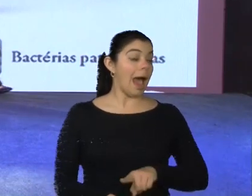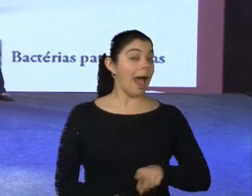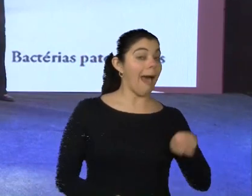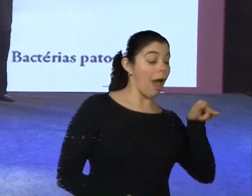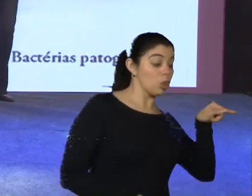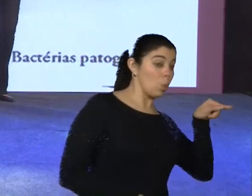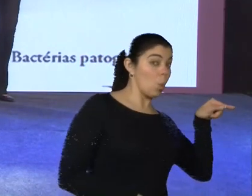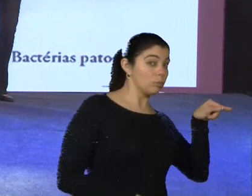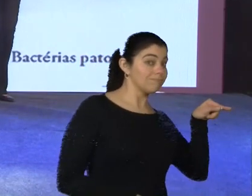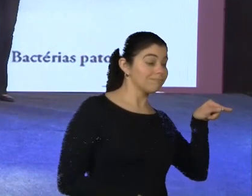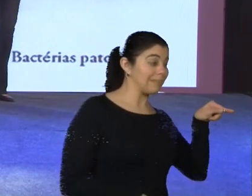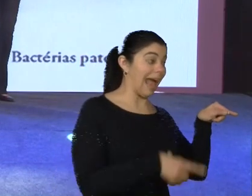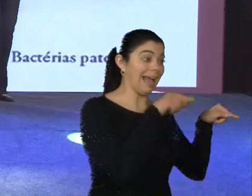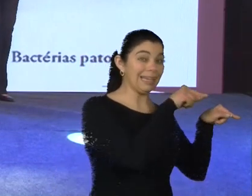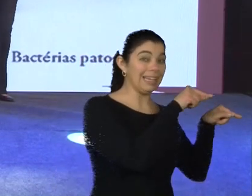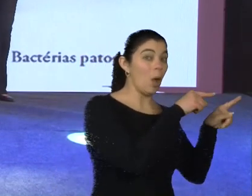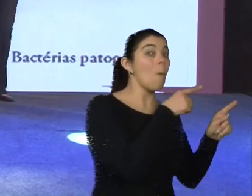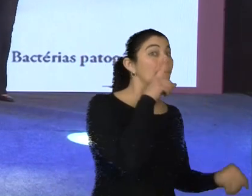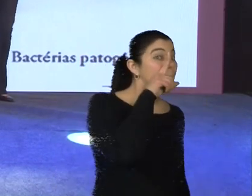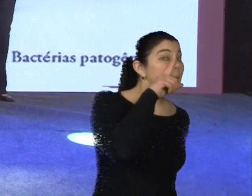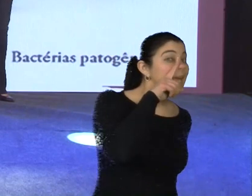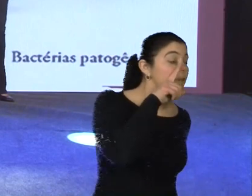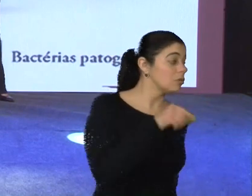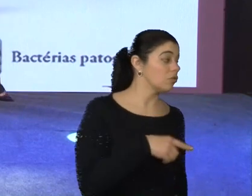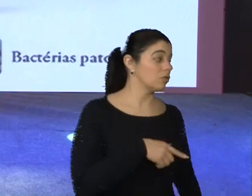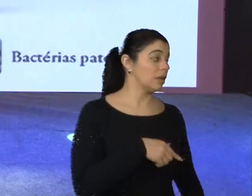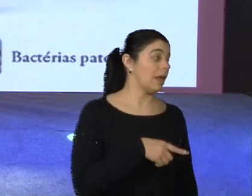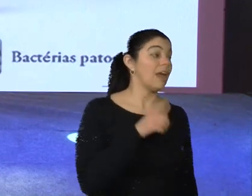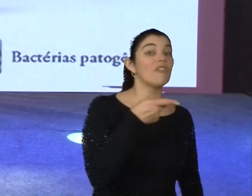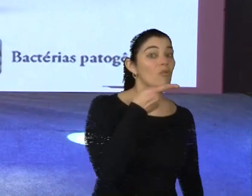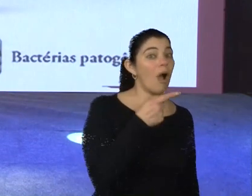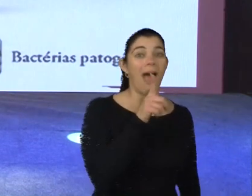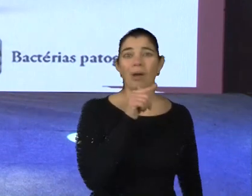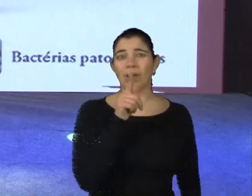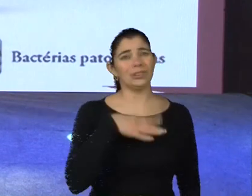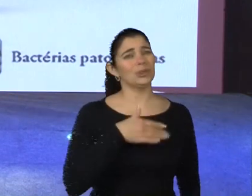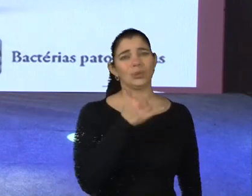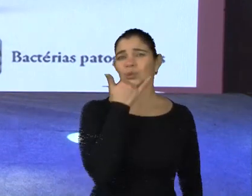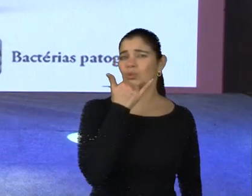Aqui são os fatores de risco. Eu vou tomar água de novo, porque minha garganta não está boa.